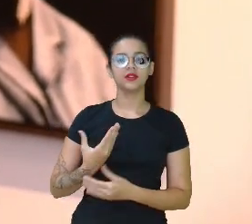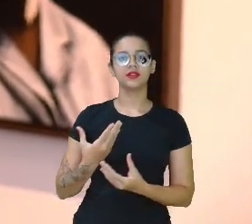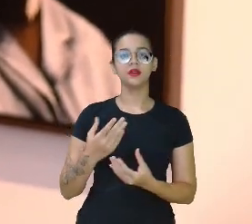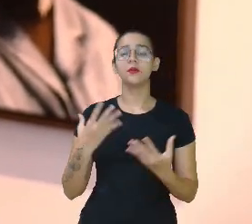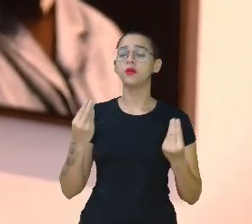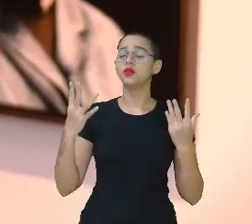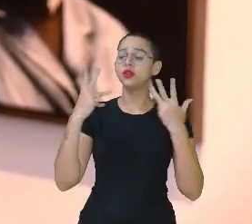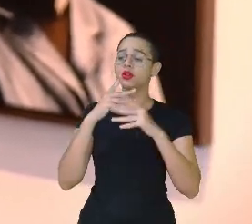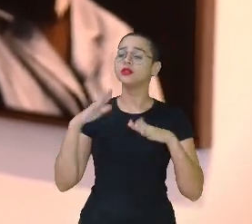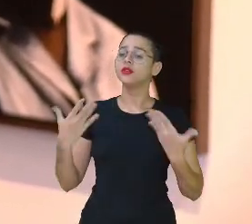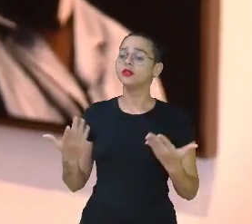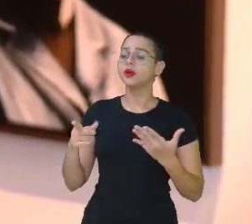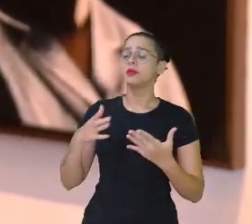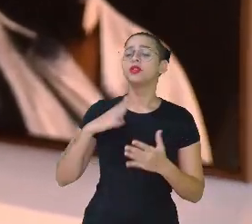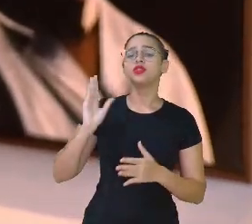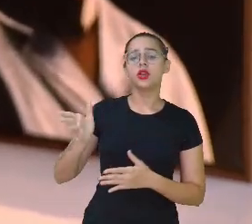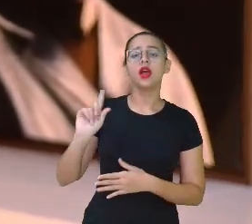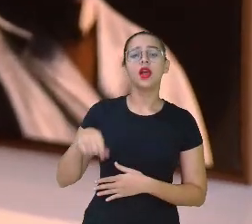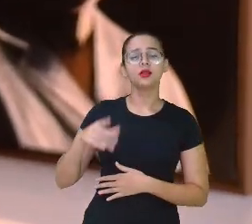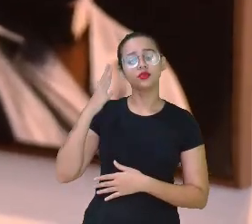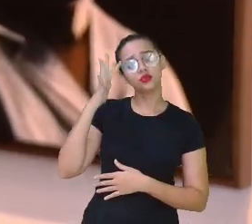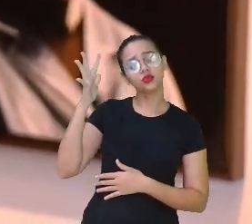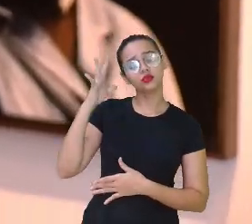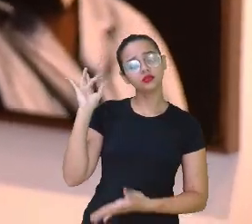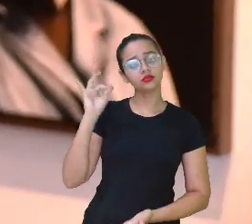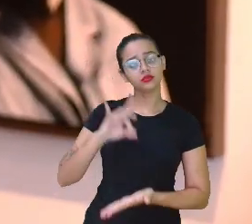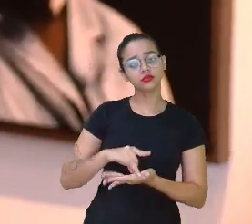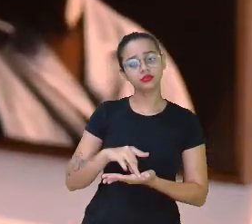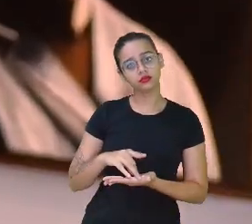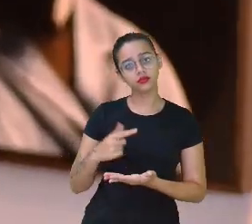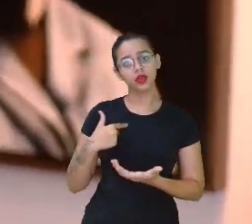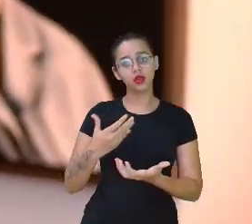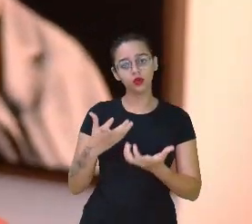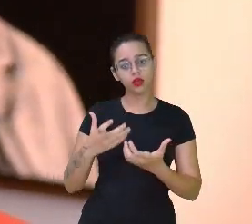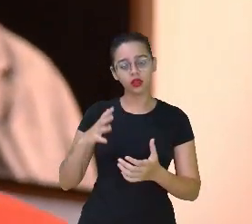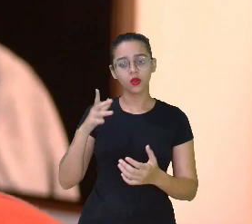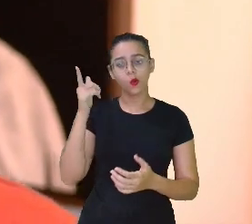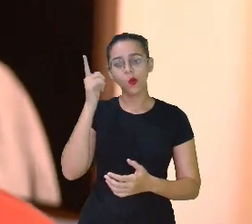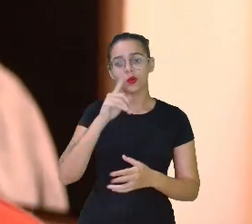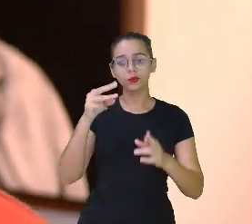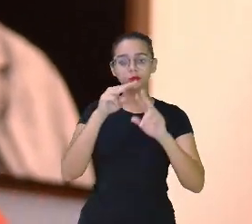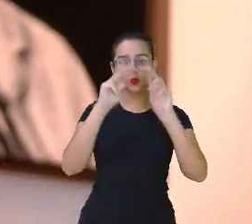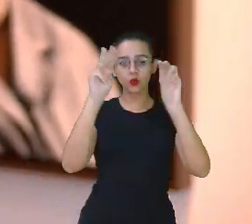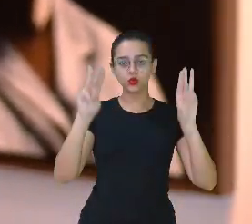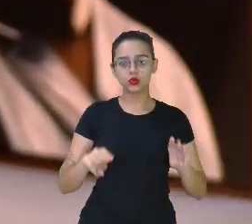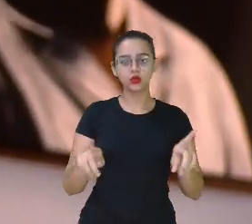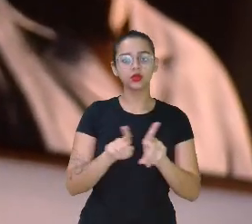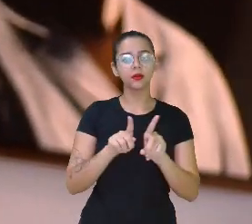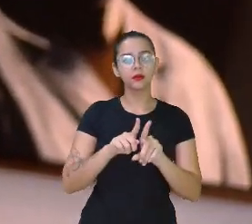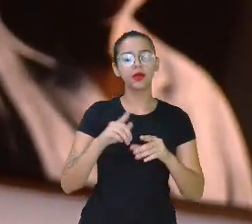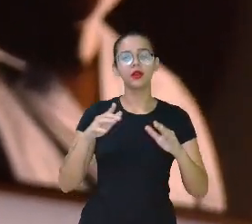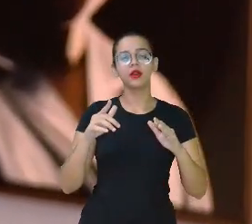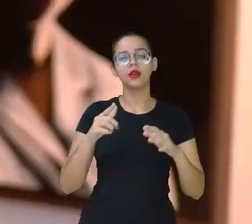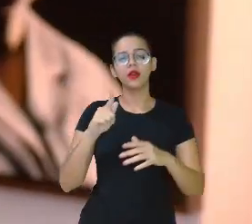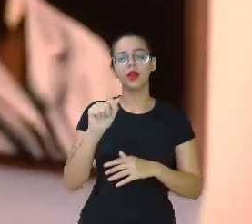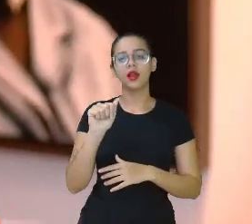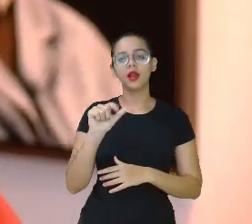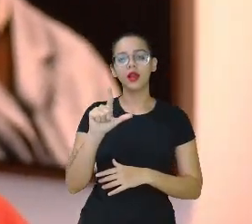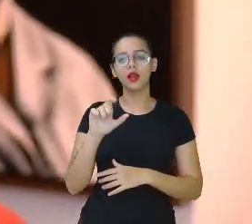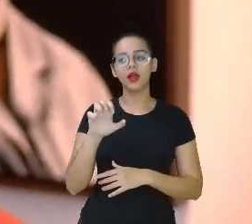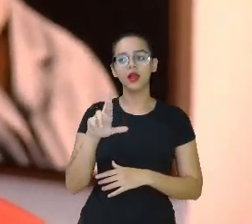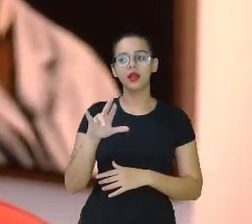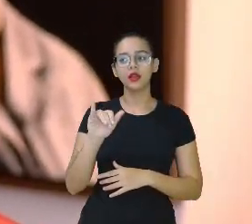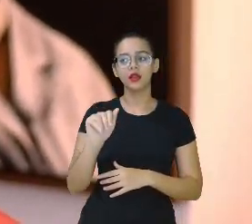lindo, então isso para mim já é um grande sonho realizado, né? Eu queria alcançar os museus e as galerias, né? E aí eu alcancei esses lugares e